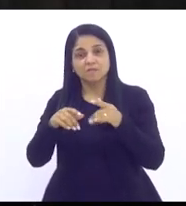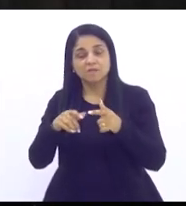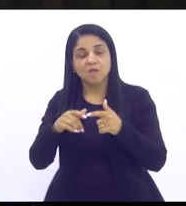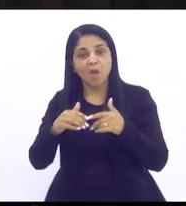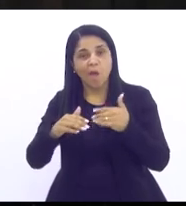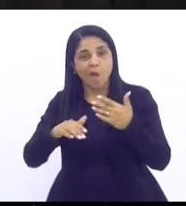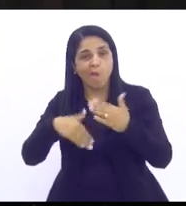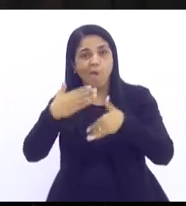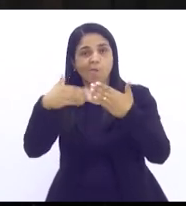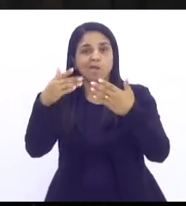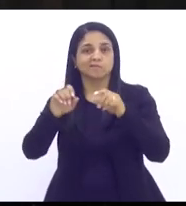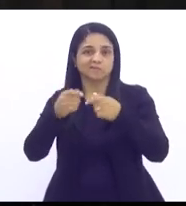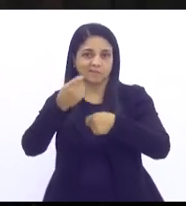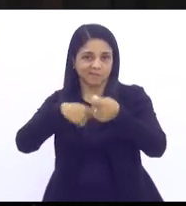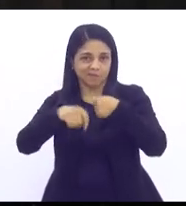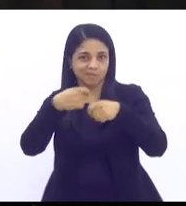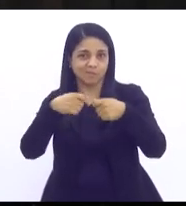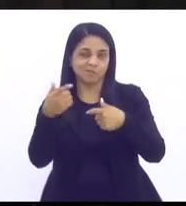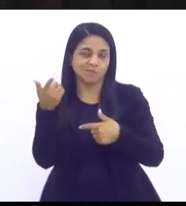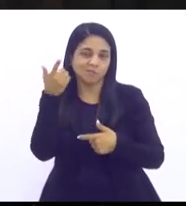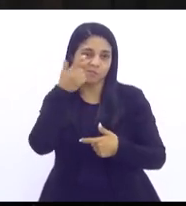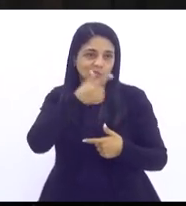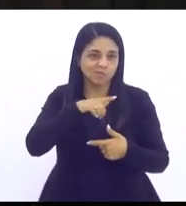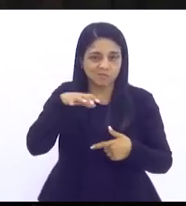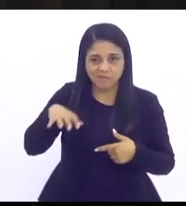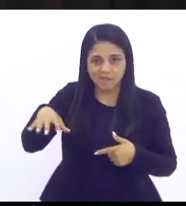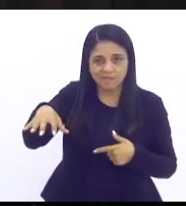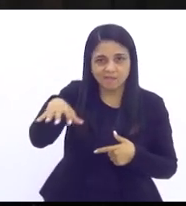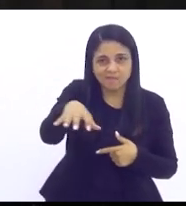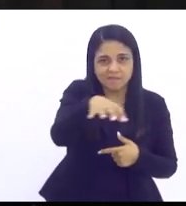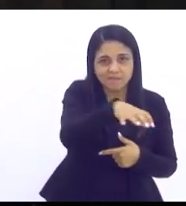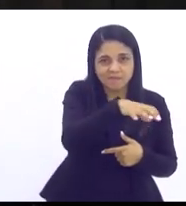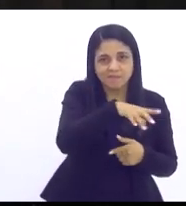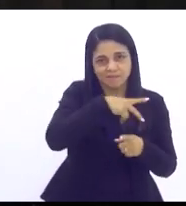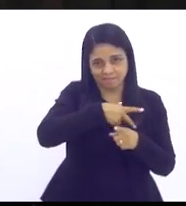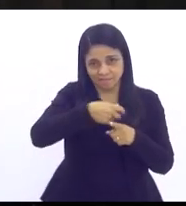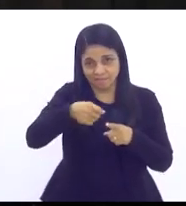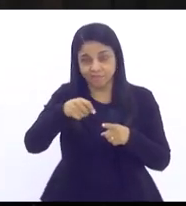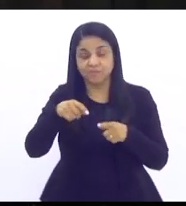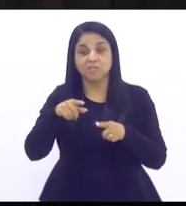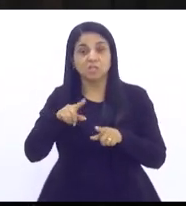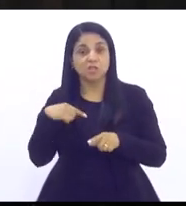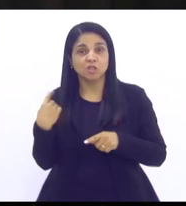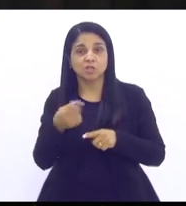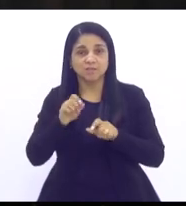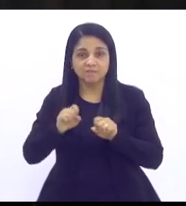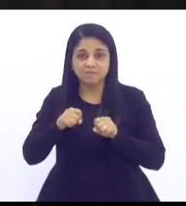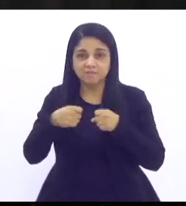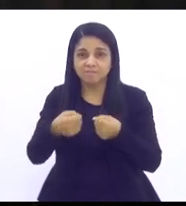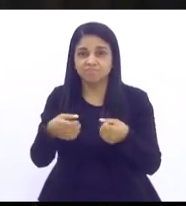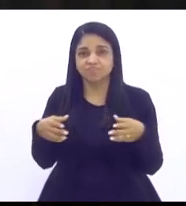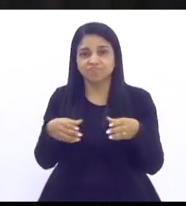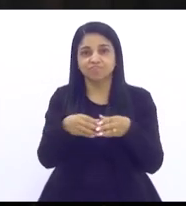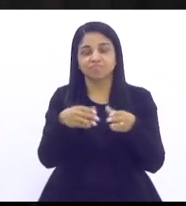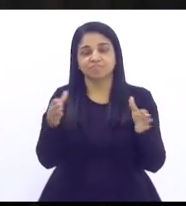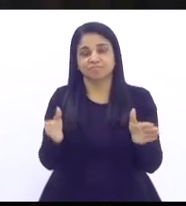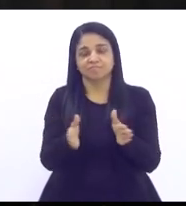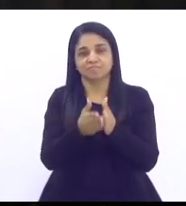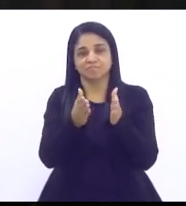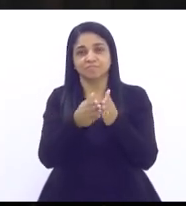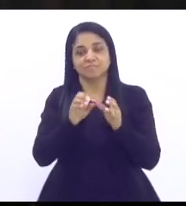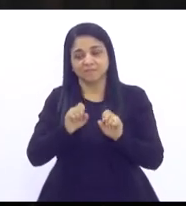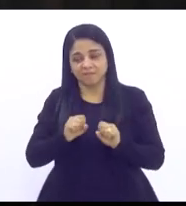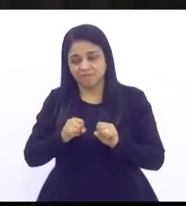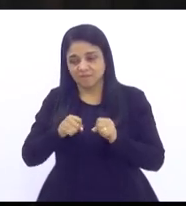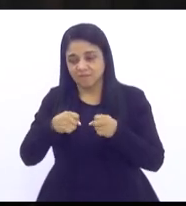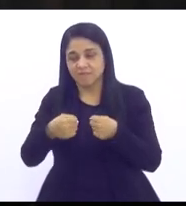os setores que participam ativamente da produção. E nós, defensores incansáveis da classe trabalhadora, defendemos